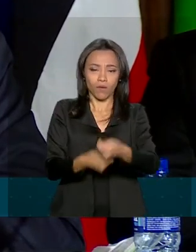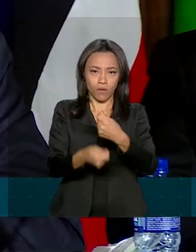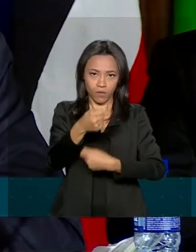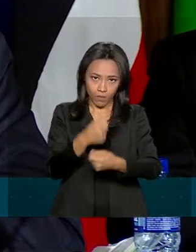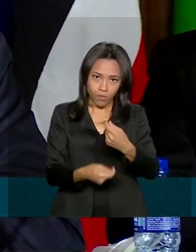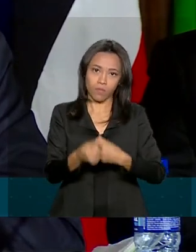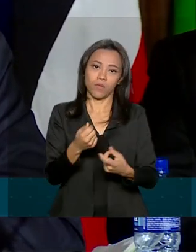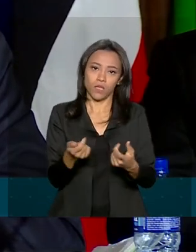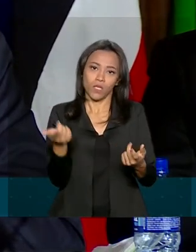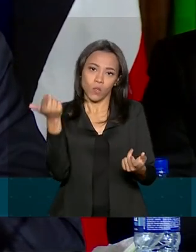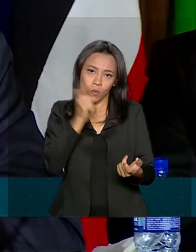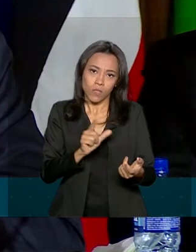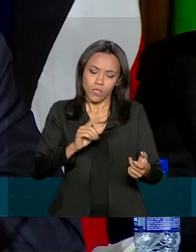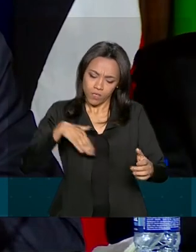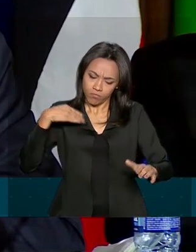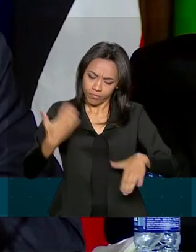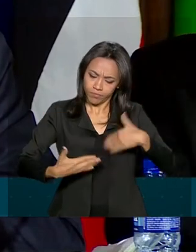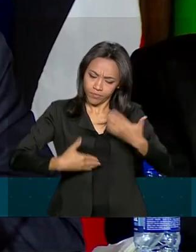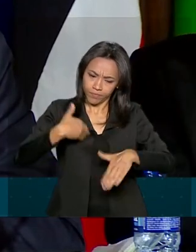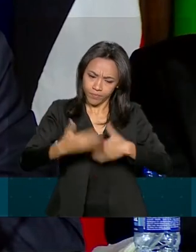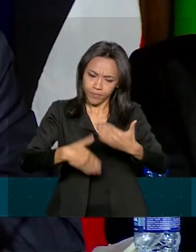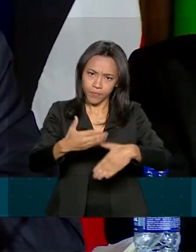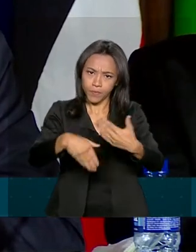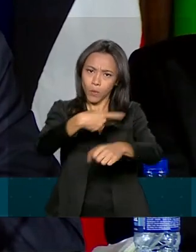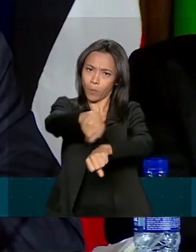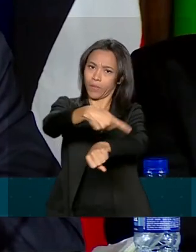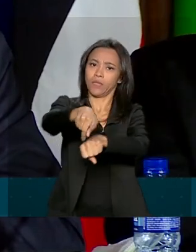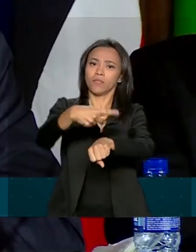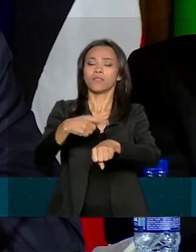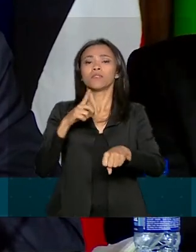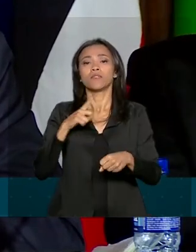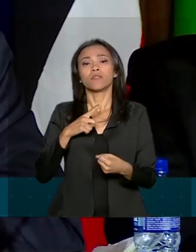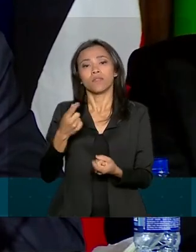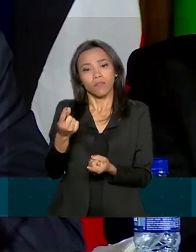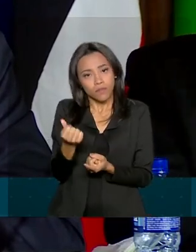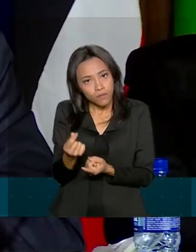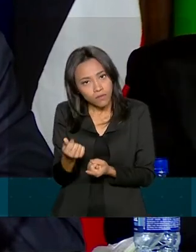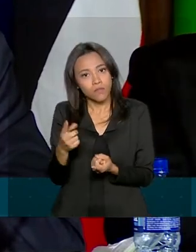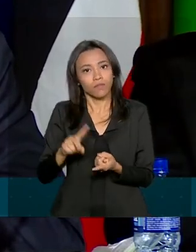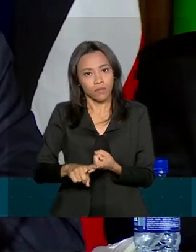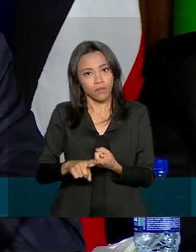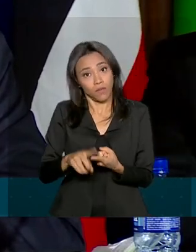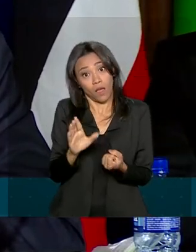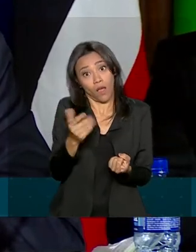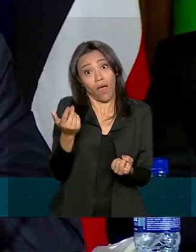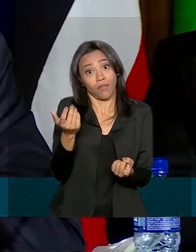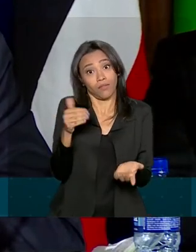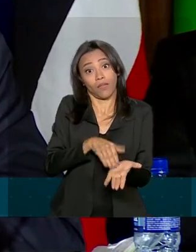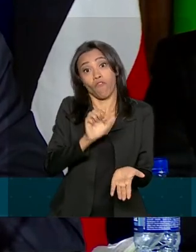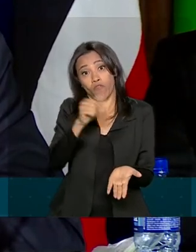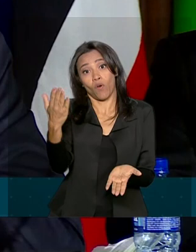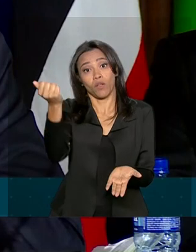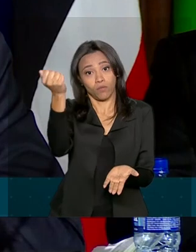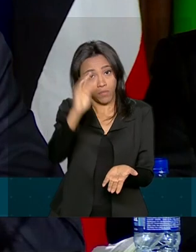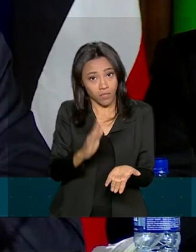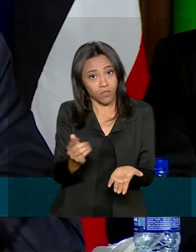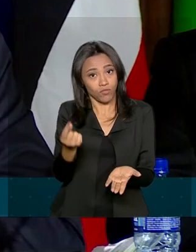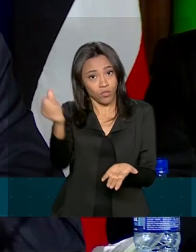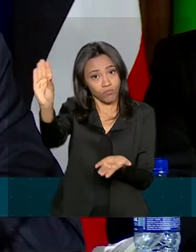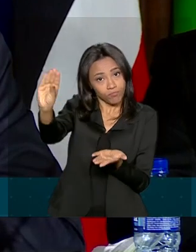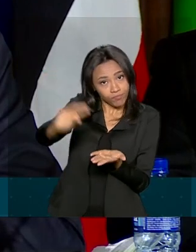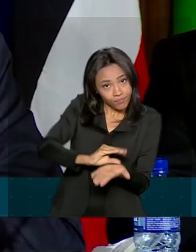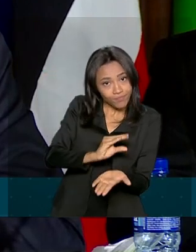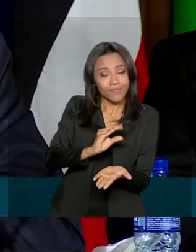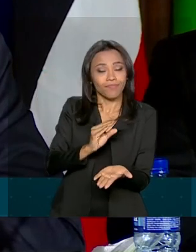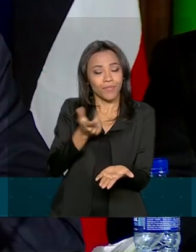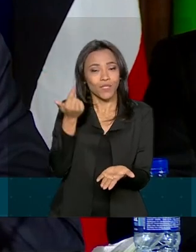a máquina e, através dela, venhamos ter recursos, até de fora do Brasil, para colocarmos, então, o Brasil